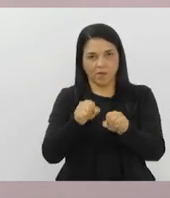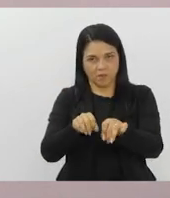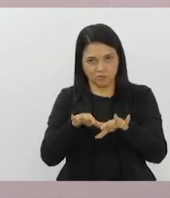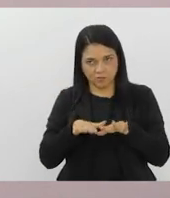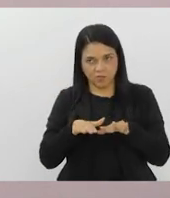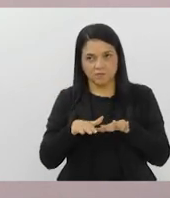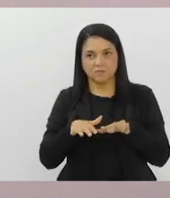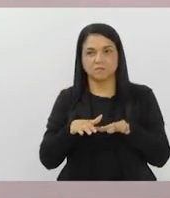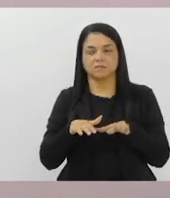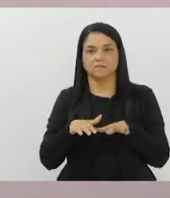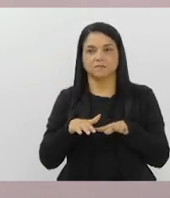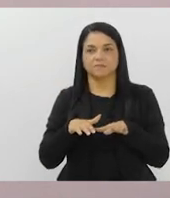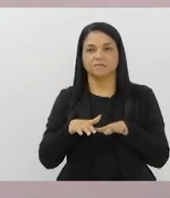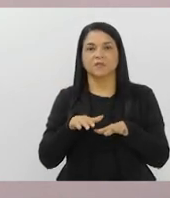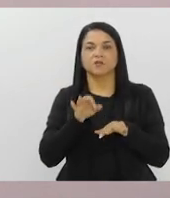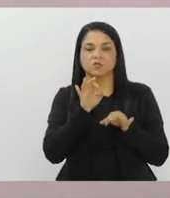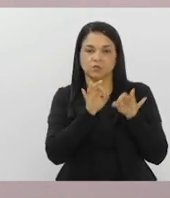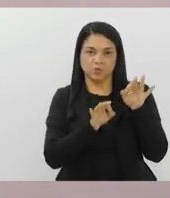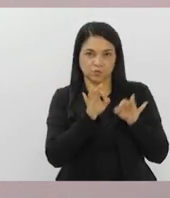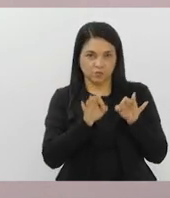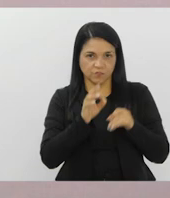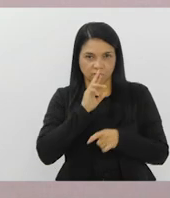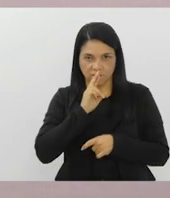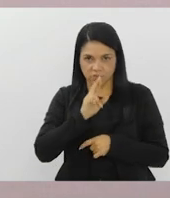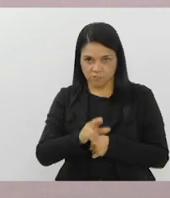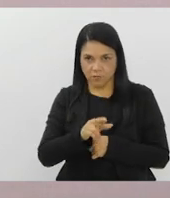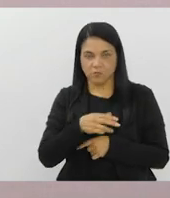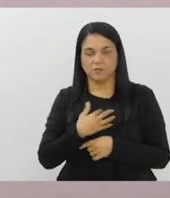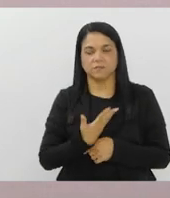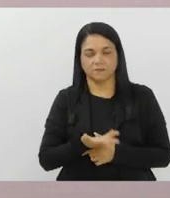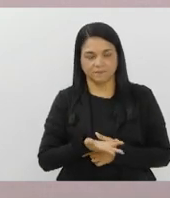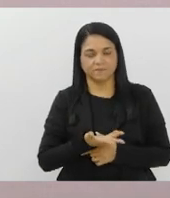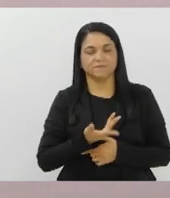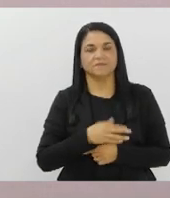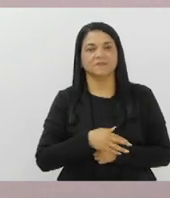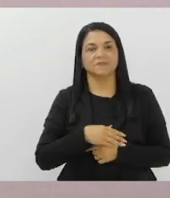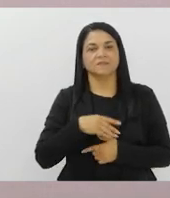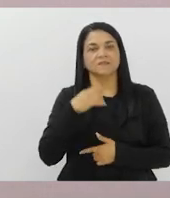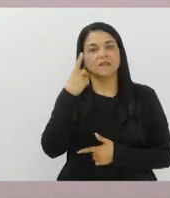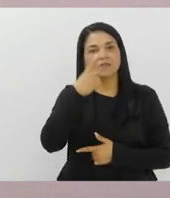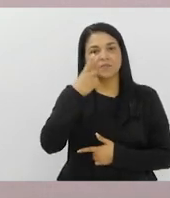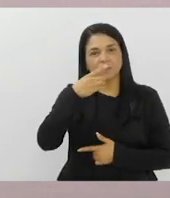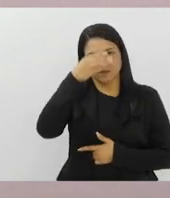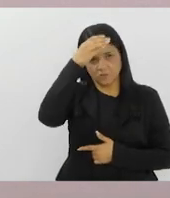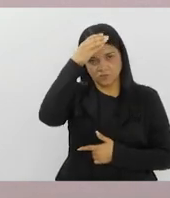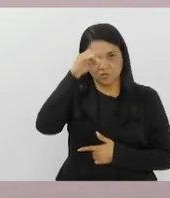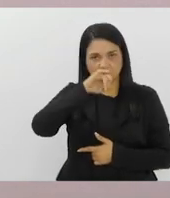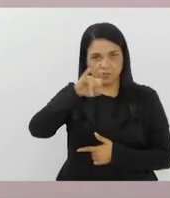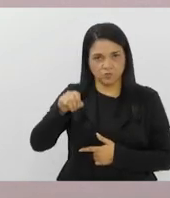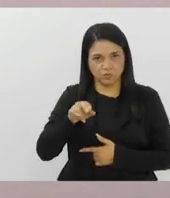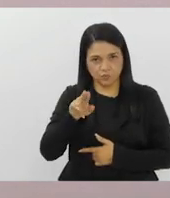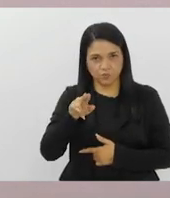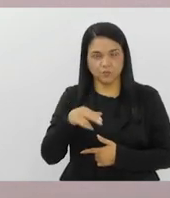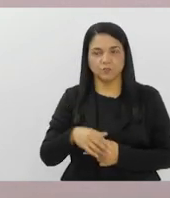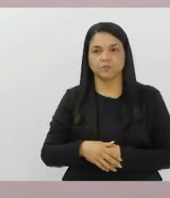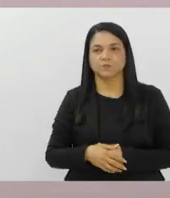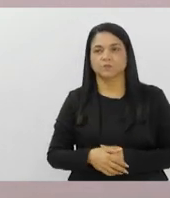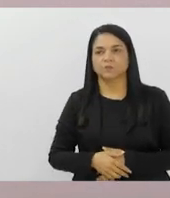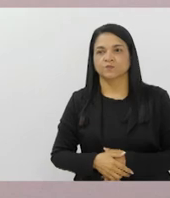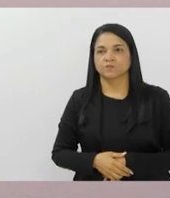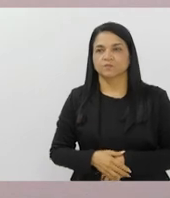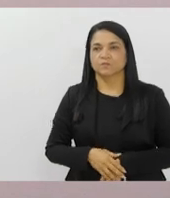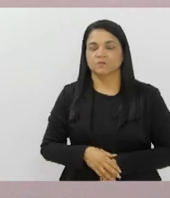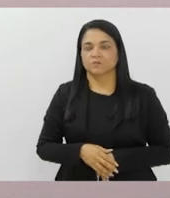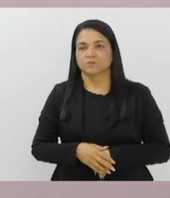aqui justificada a ausência da deputada Tia Ju.